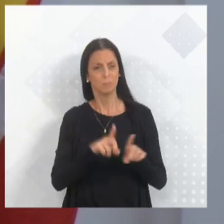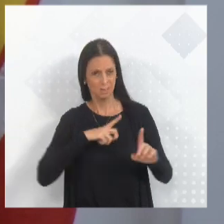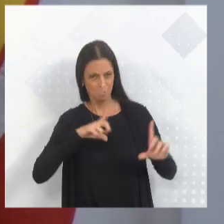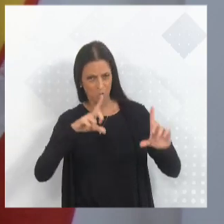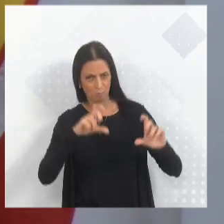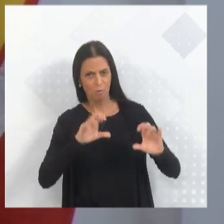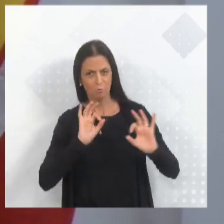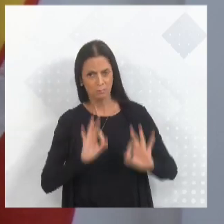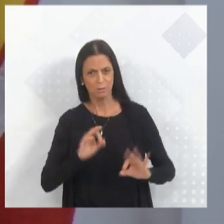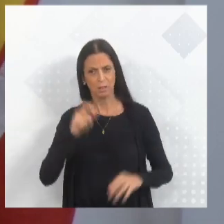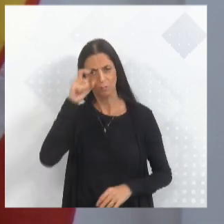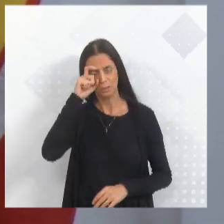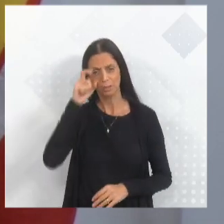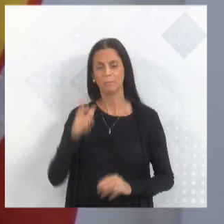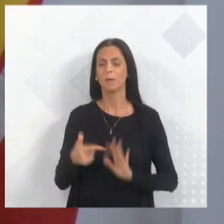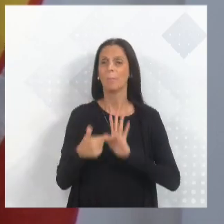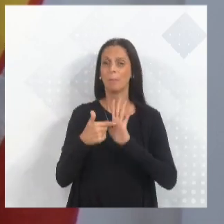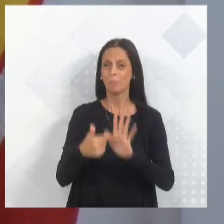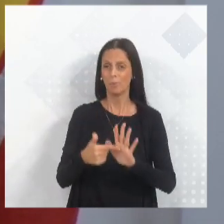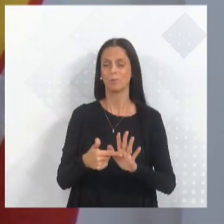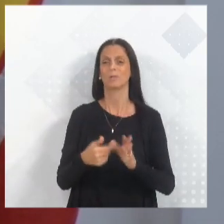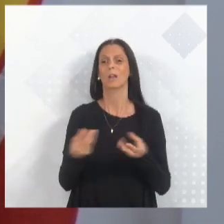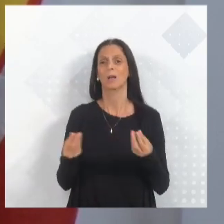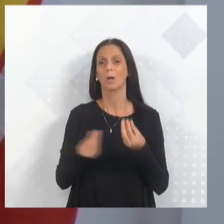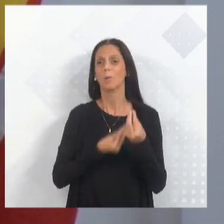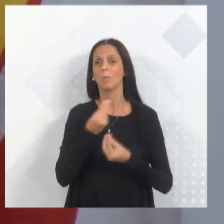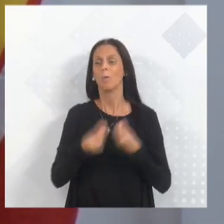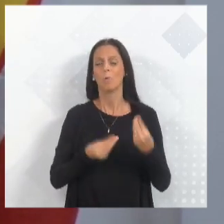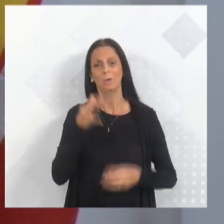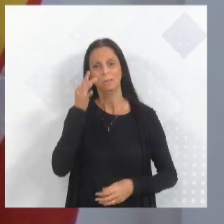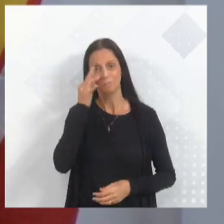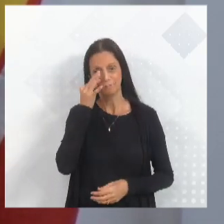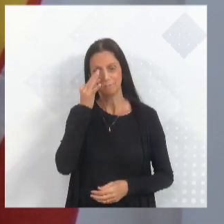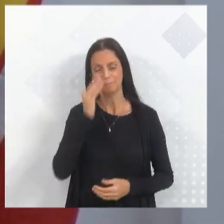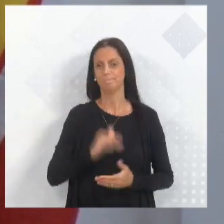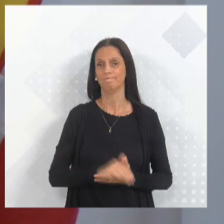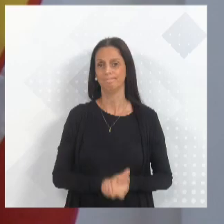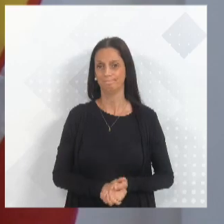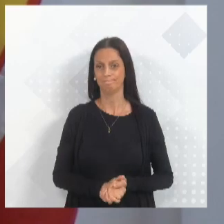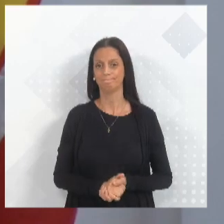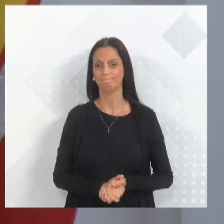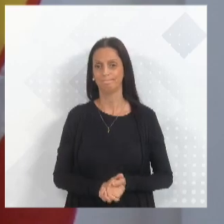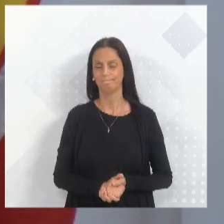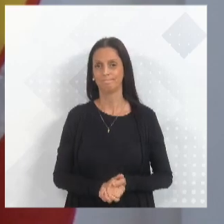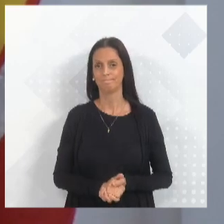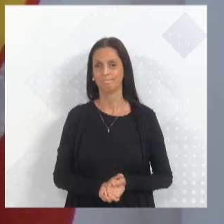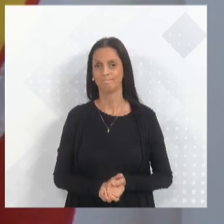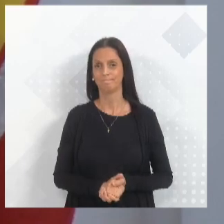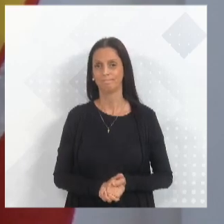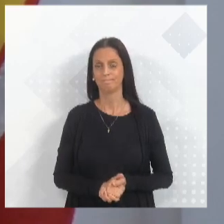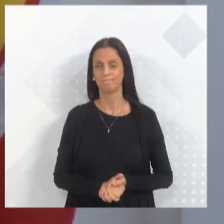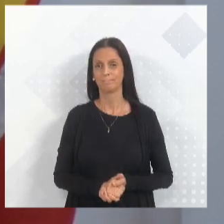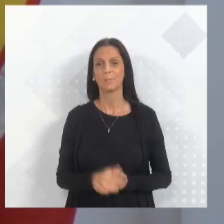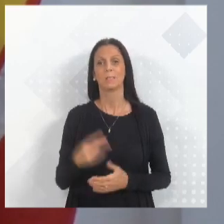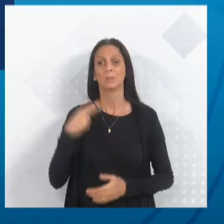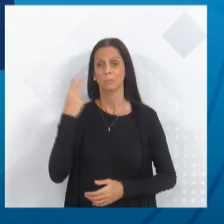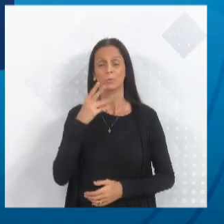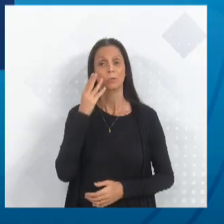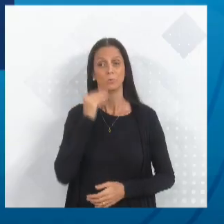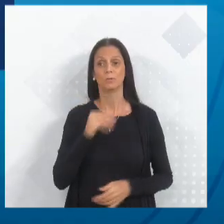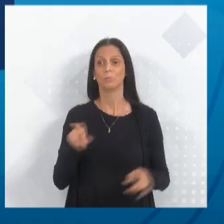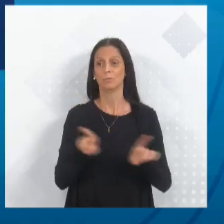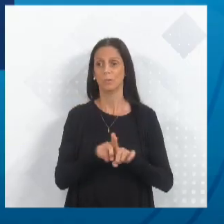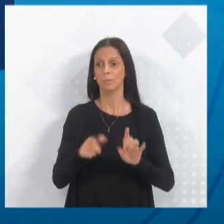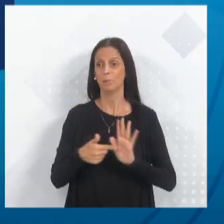até mostrar eh a situação algumas situações o vereador G também também trouxe nesta tarde na